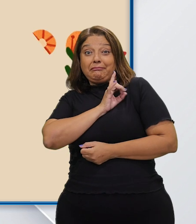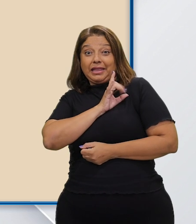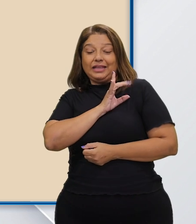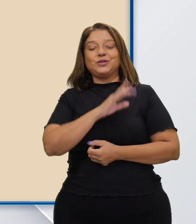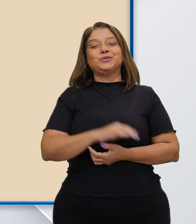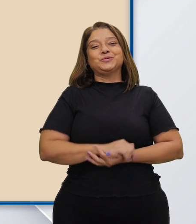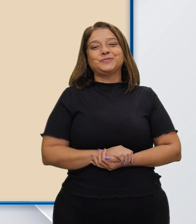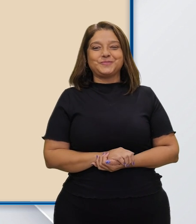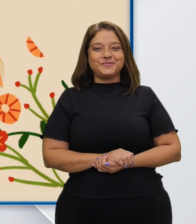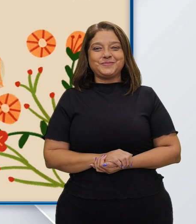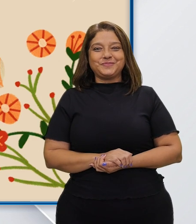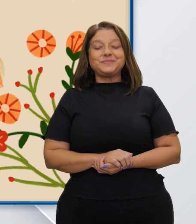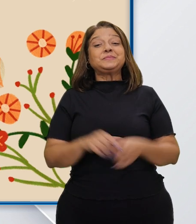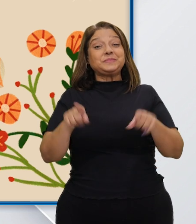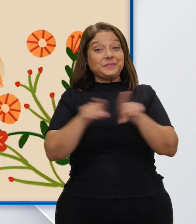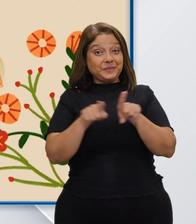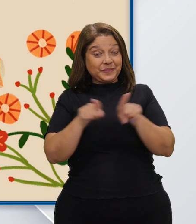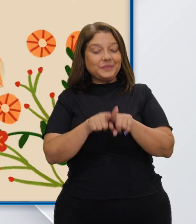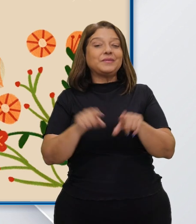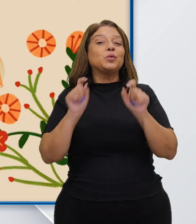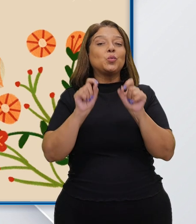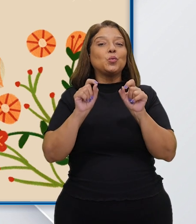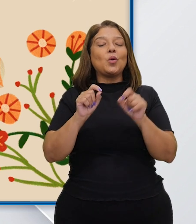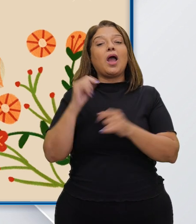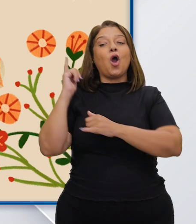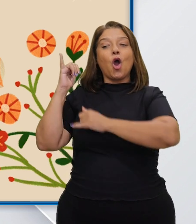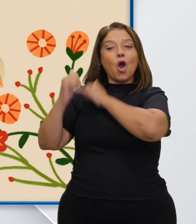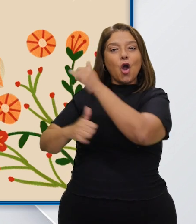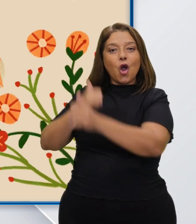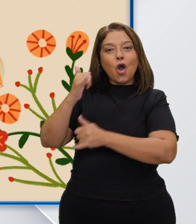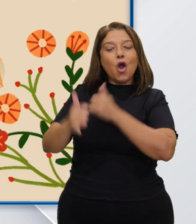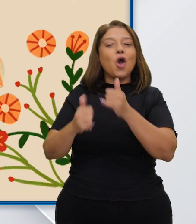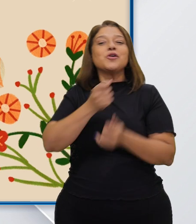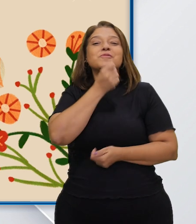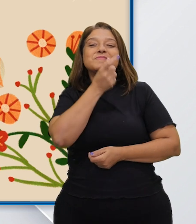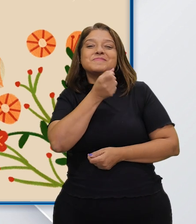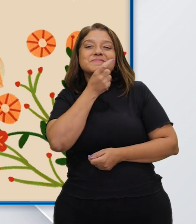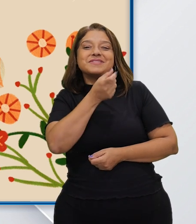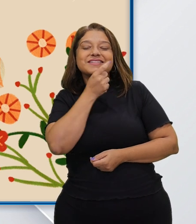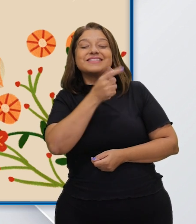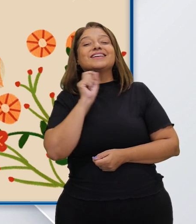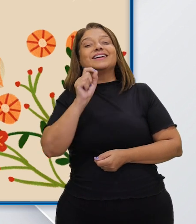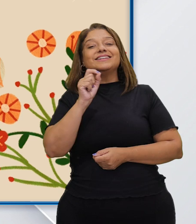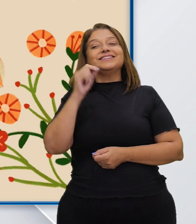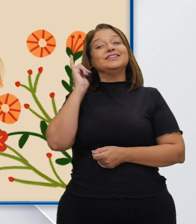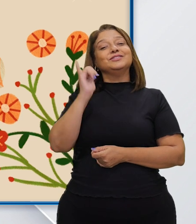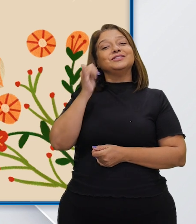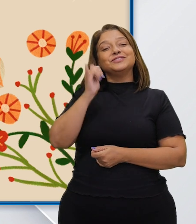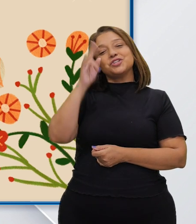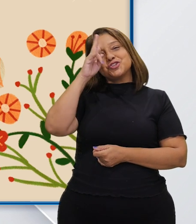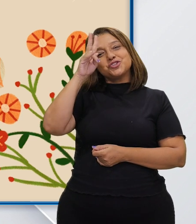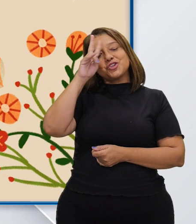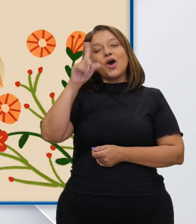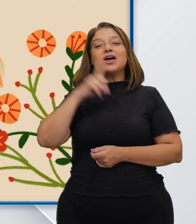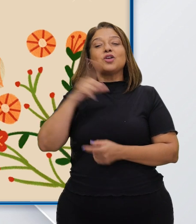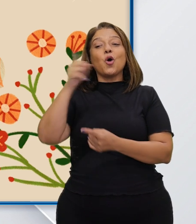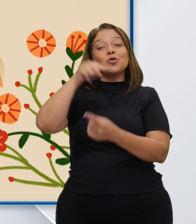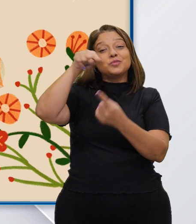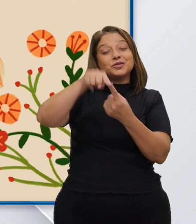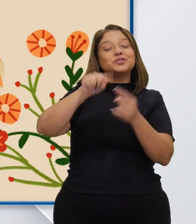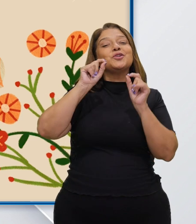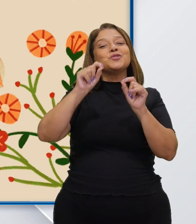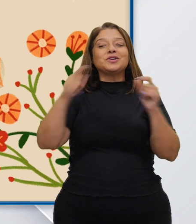medo. E temos também contos de humor. São os que narram histórias que têm como